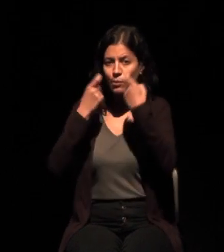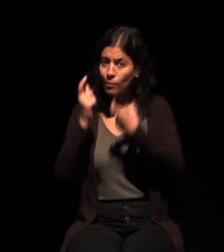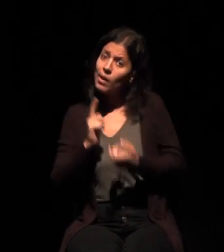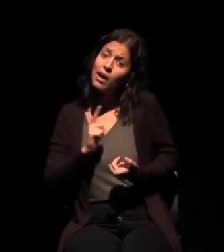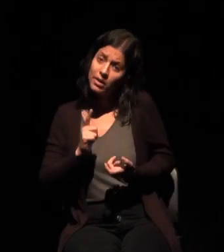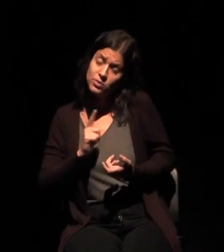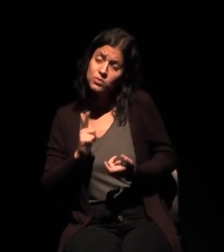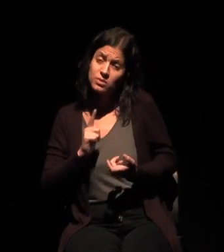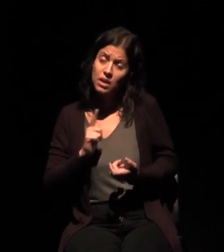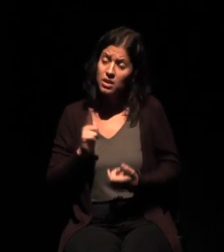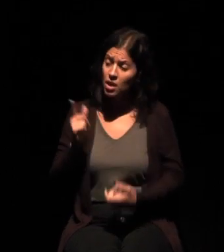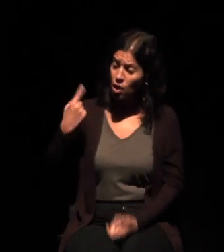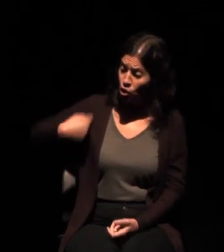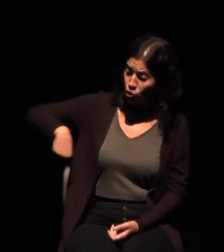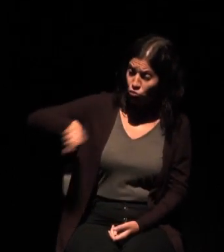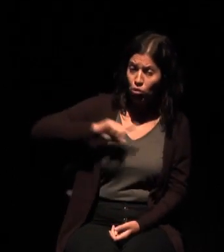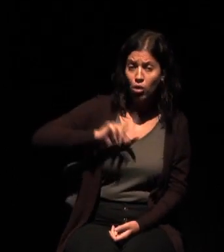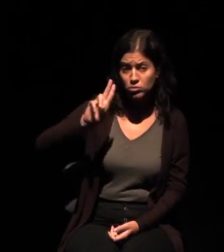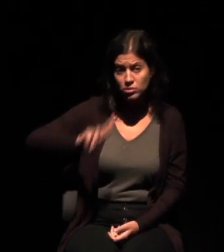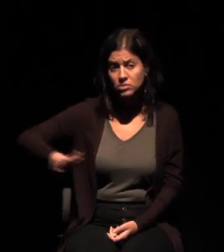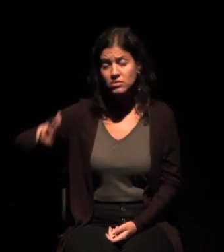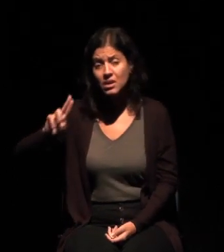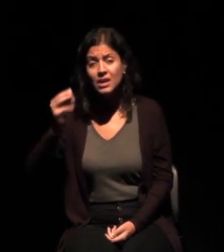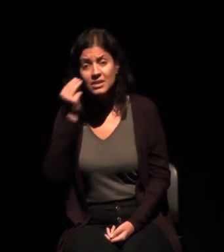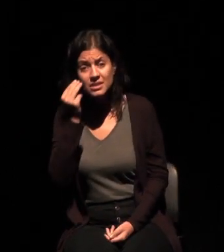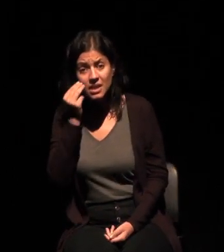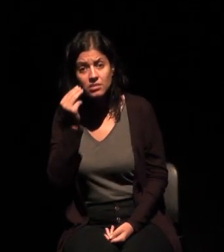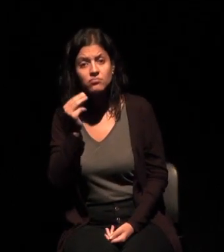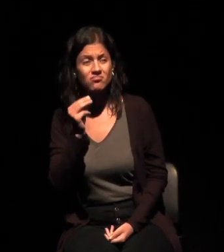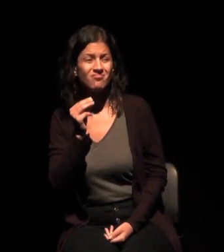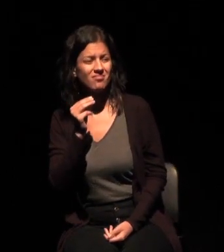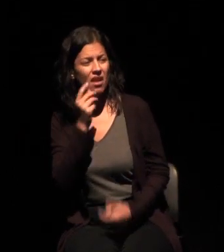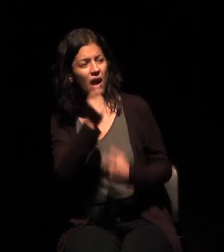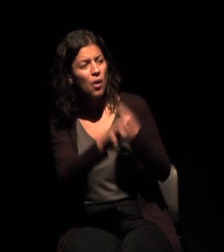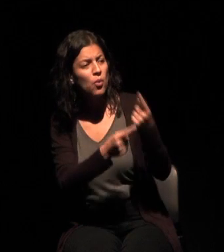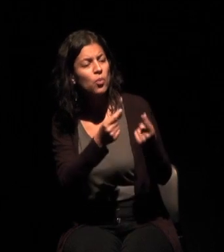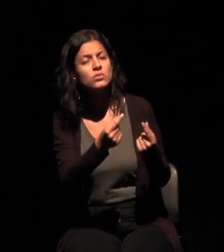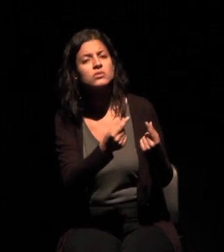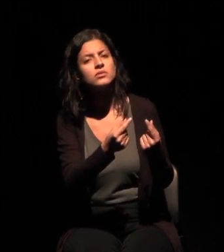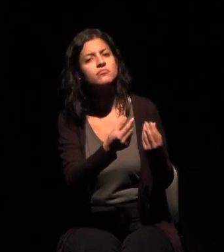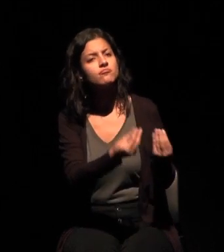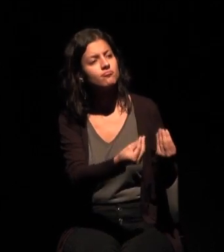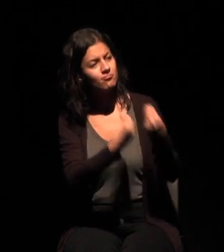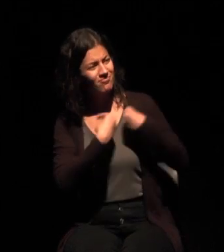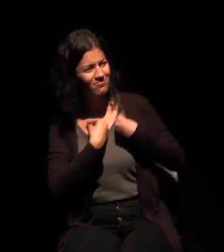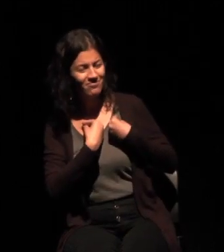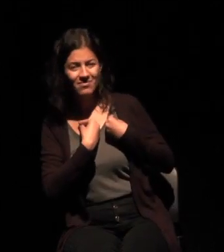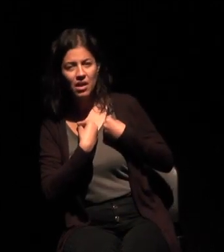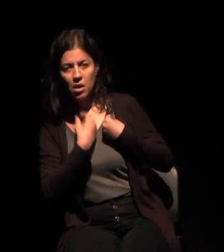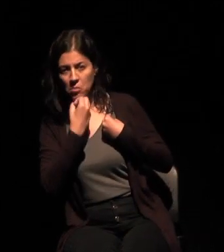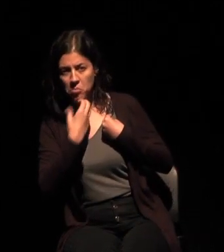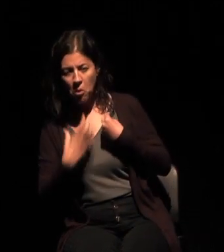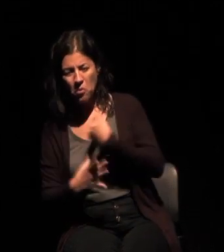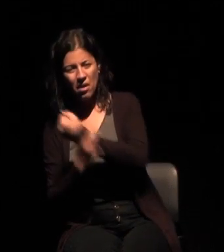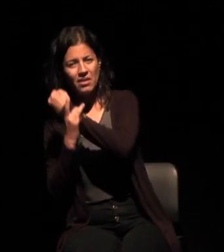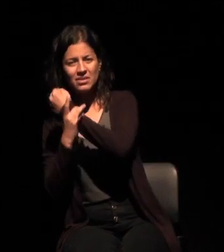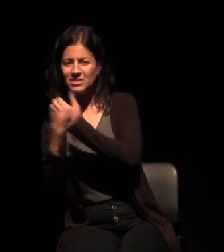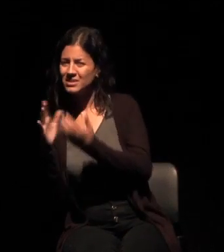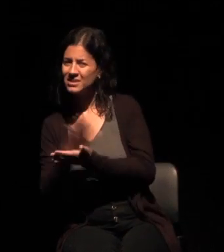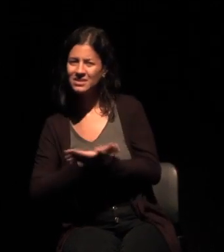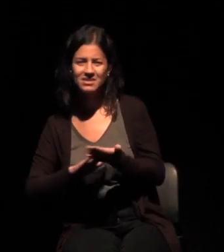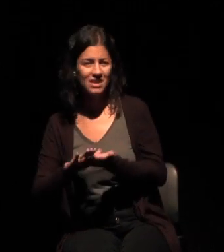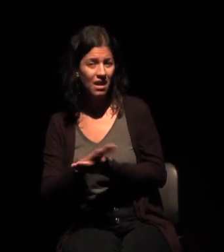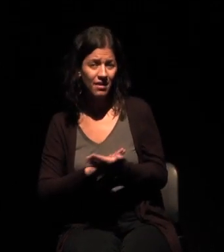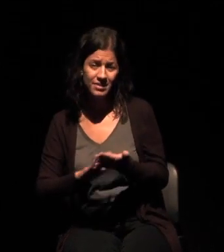vamos vamos garantir condições que também nos interessam a nós porque protegem as próprias teles por tentar que aqui uma negociação